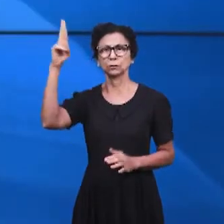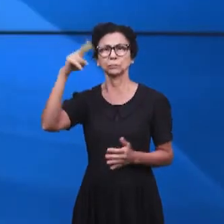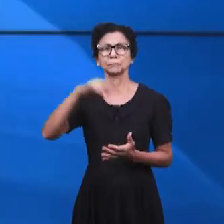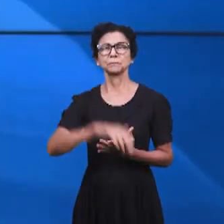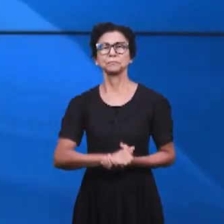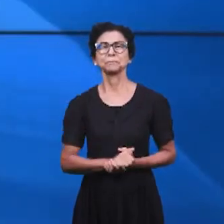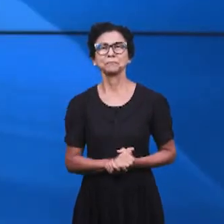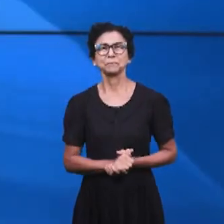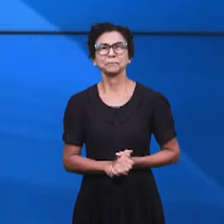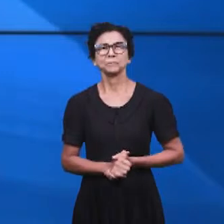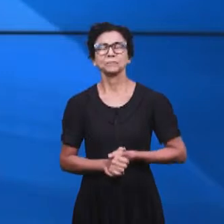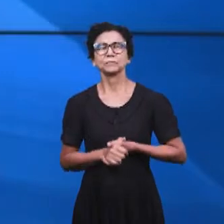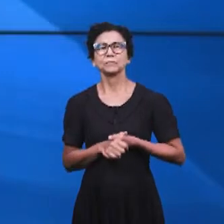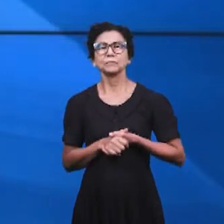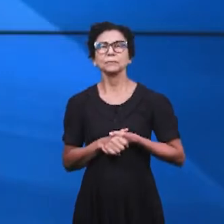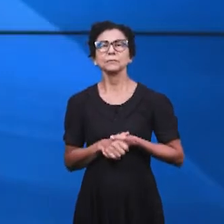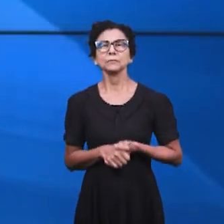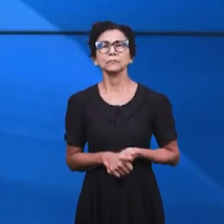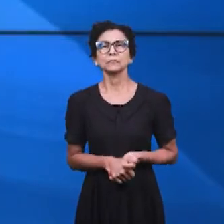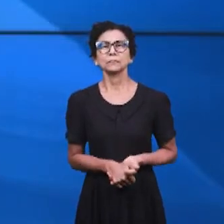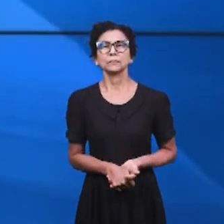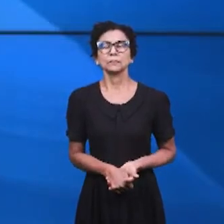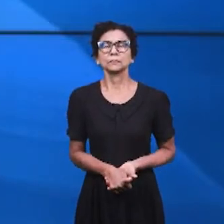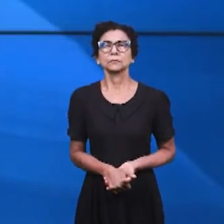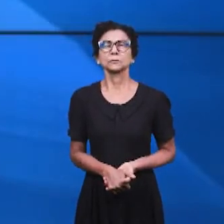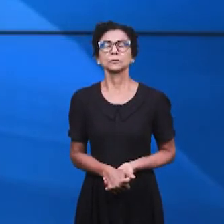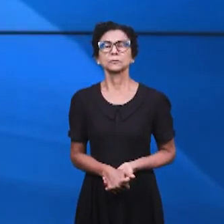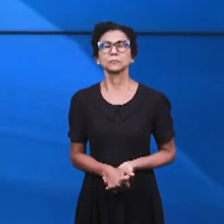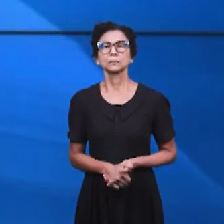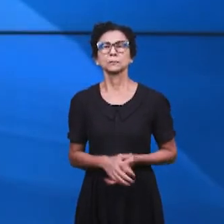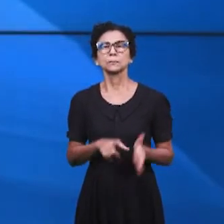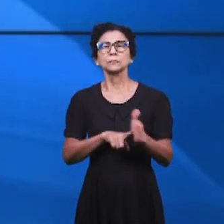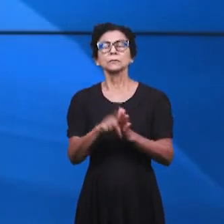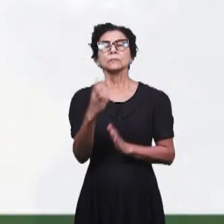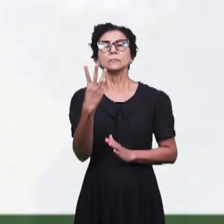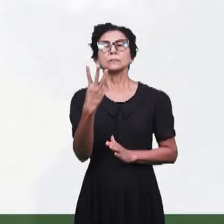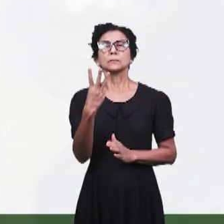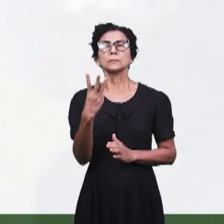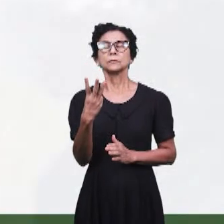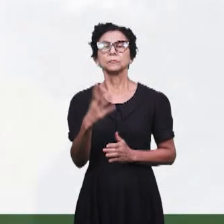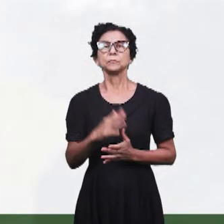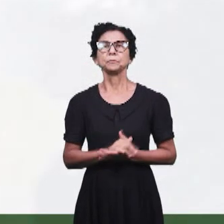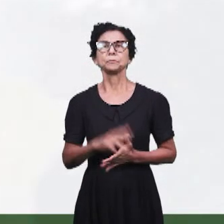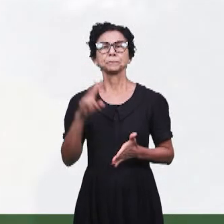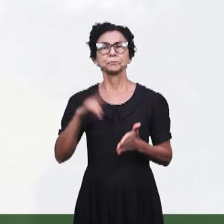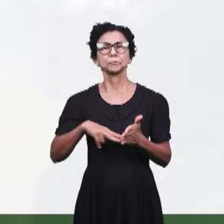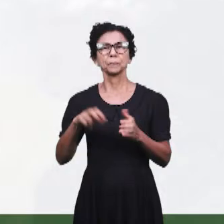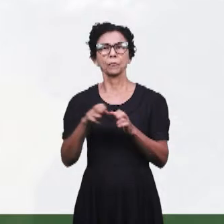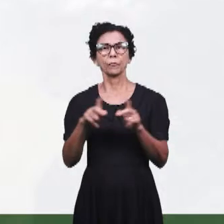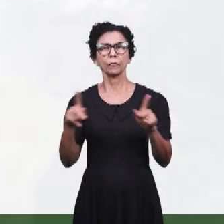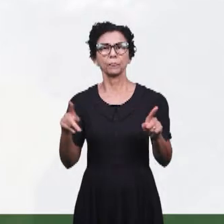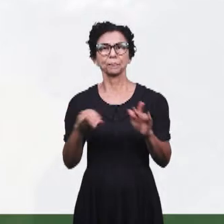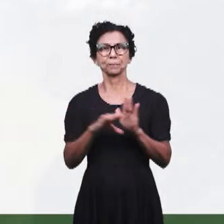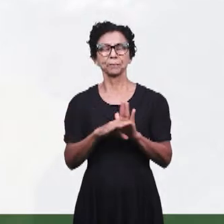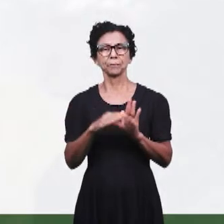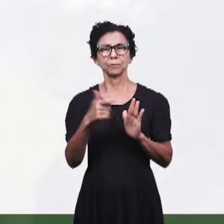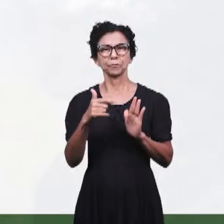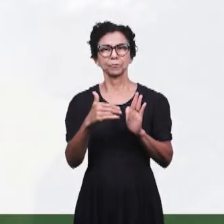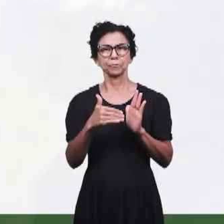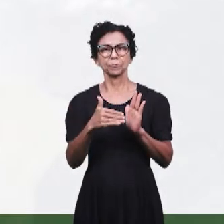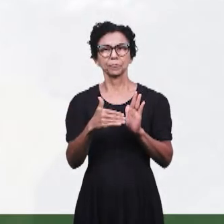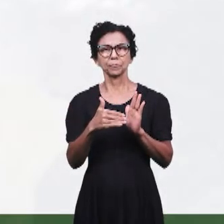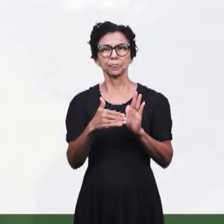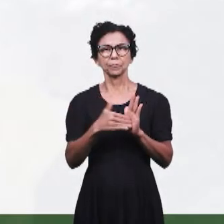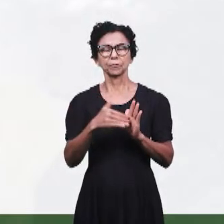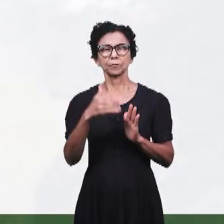Vamos lá, vamos para a pergunta de número 3, ainda para todos. E a pergunta diz o seguinte: lendo o livro de Apocalipse, capítulos 2 e